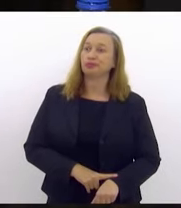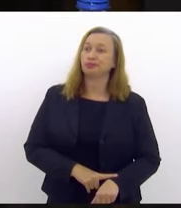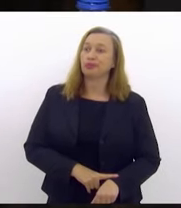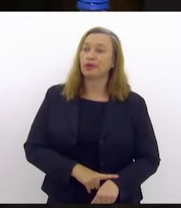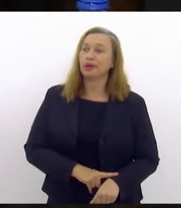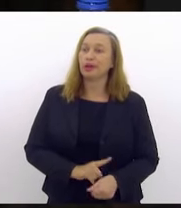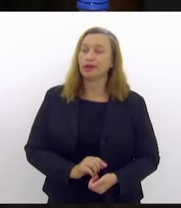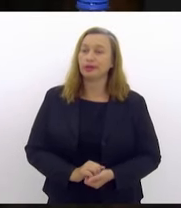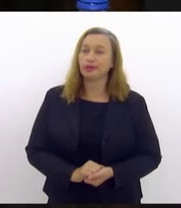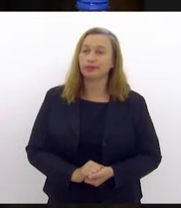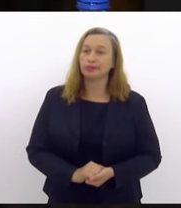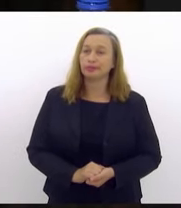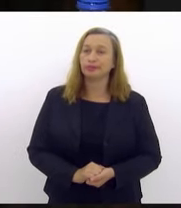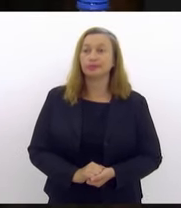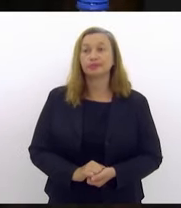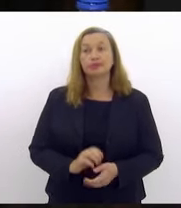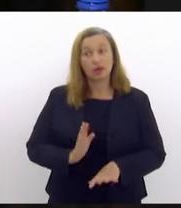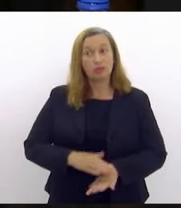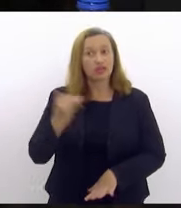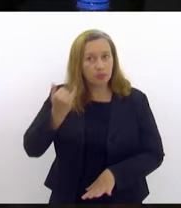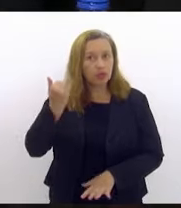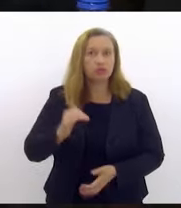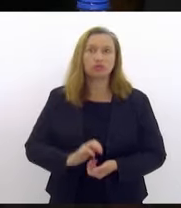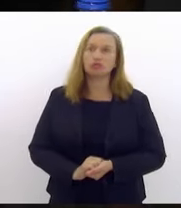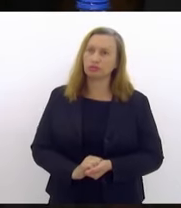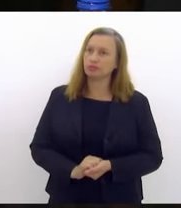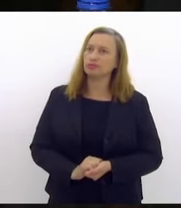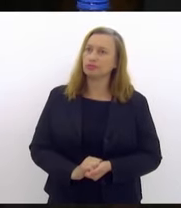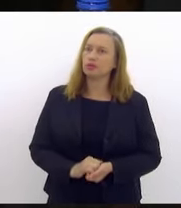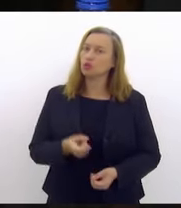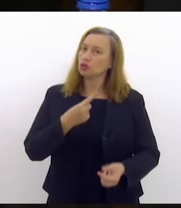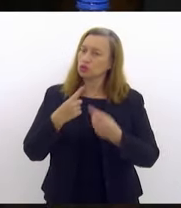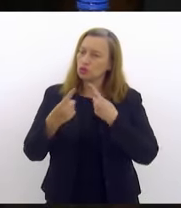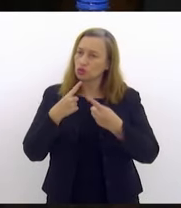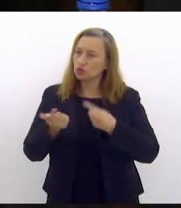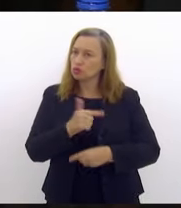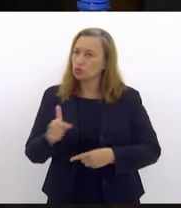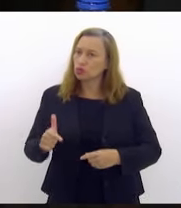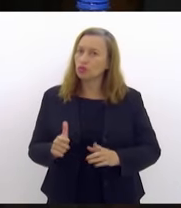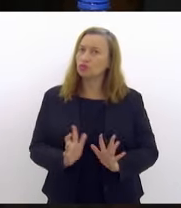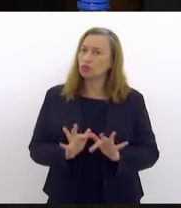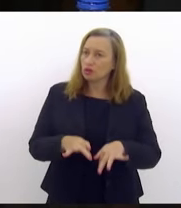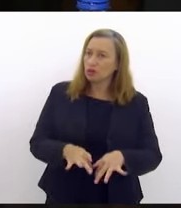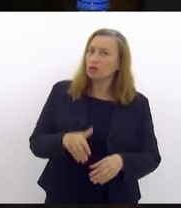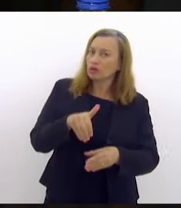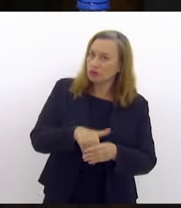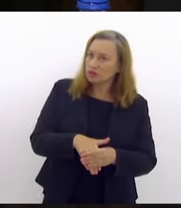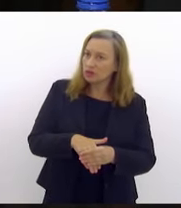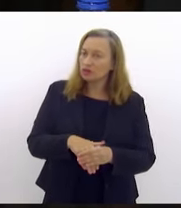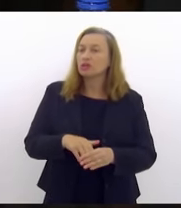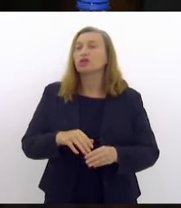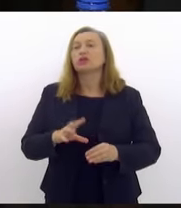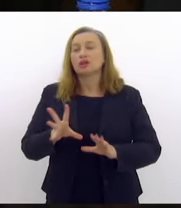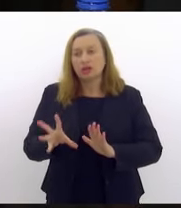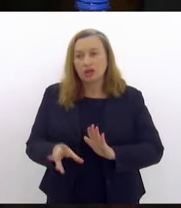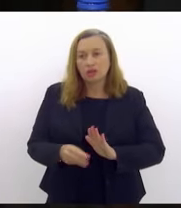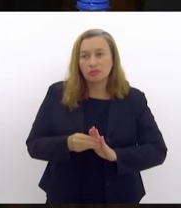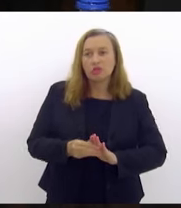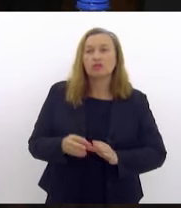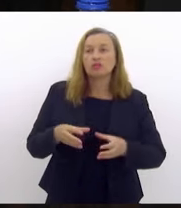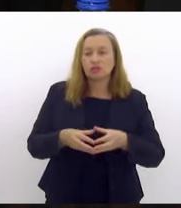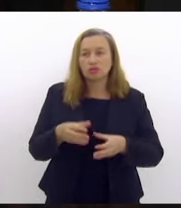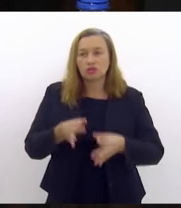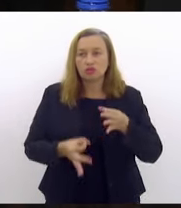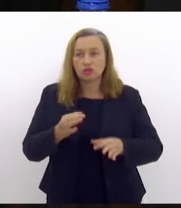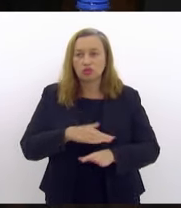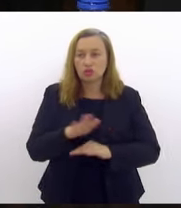aconselho deixar aprovar, que é o mais importante. Não havendo o que quer discutir, encerrada a discussão, em votação, a emenda da Comissão de Constituição e Justiça.